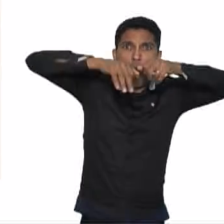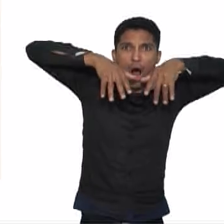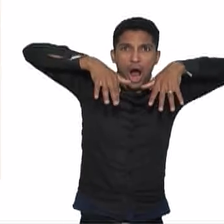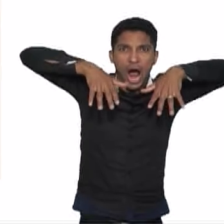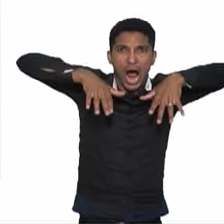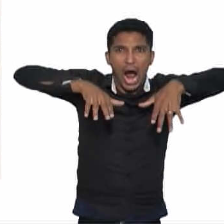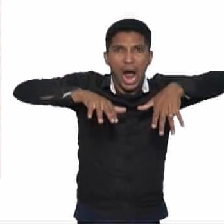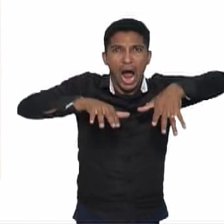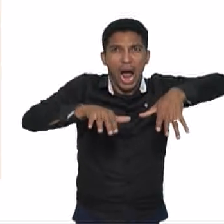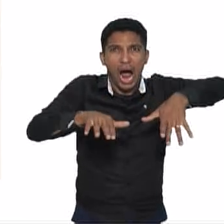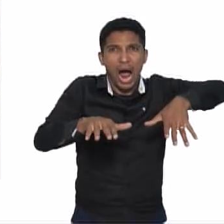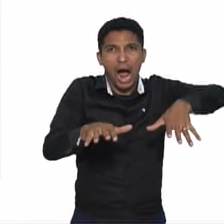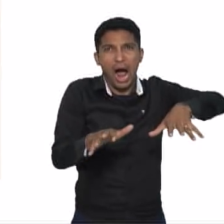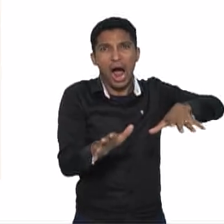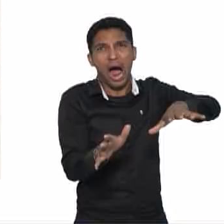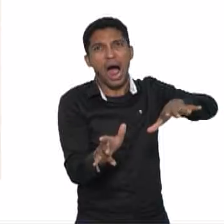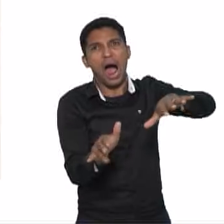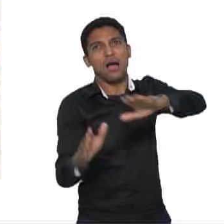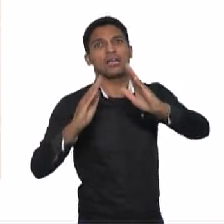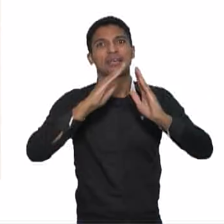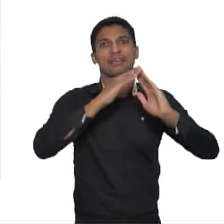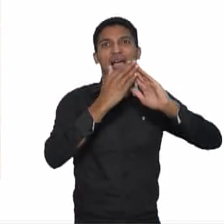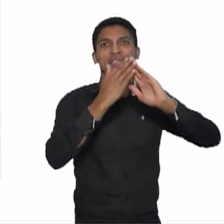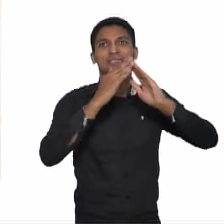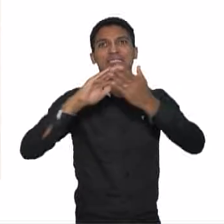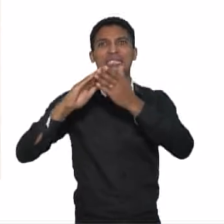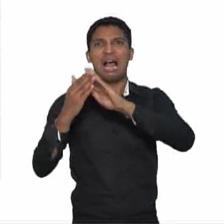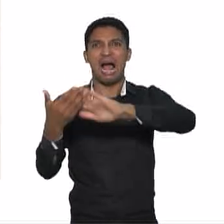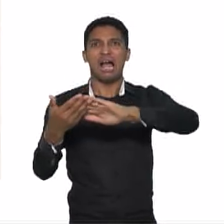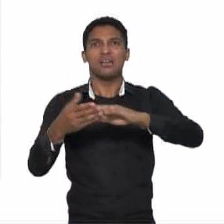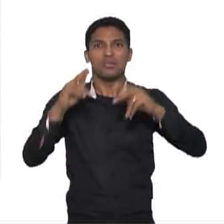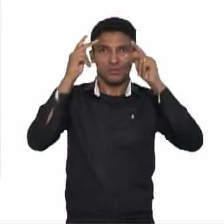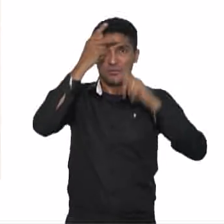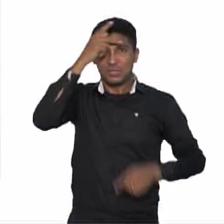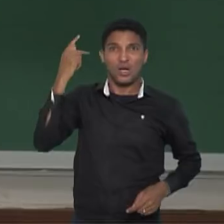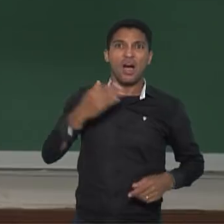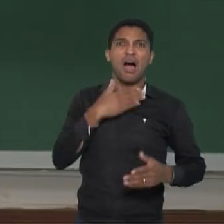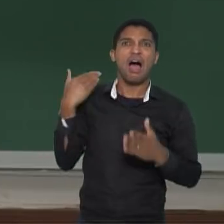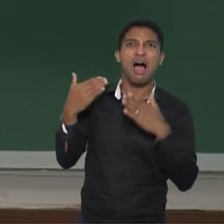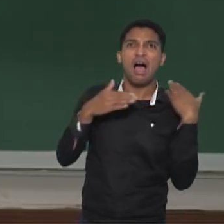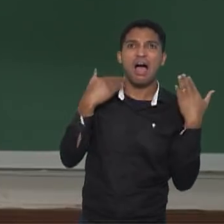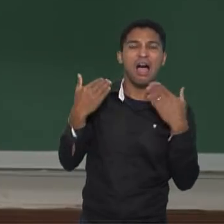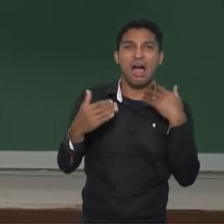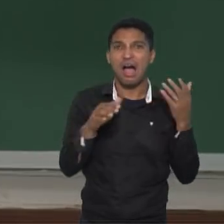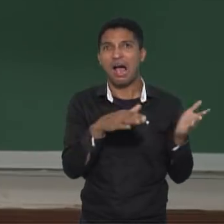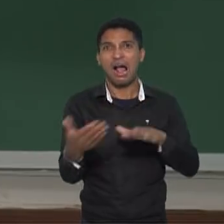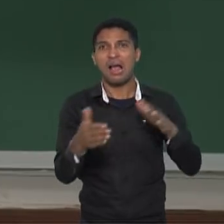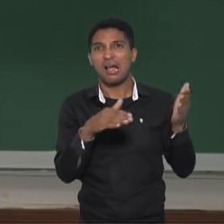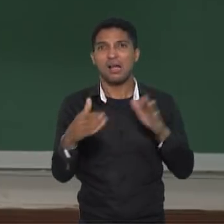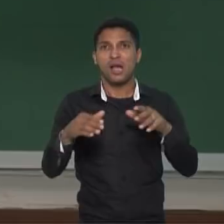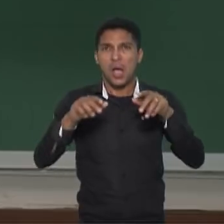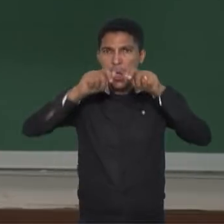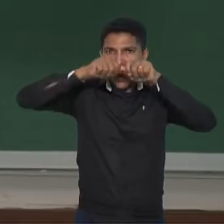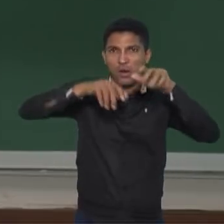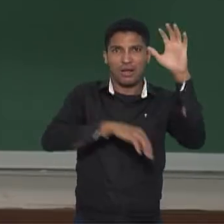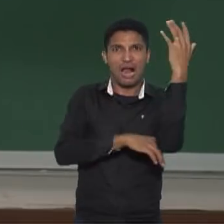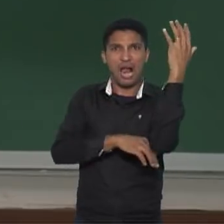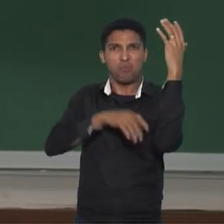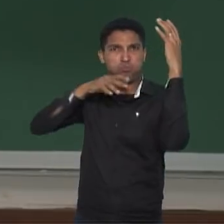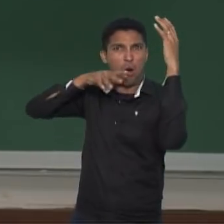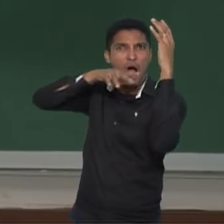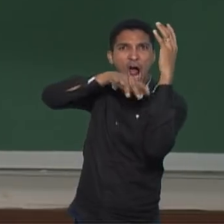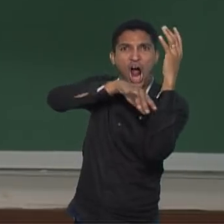pelo rompimento. Então, a gente tem muitos exemplos de danos que o ambiente tem causados pelo ser